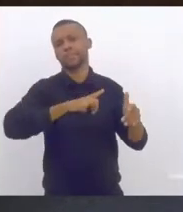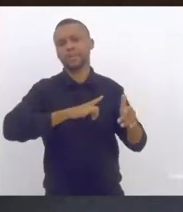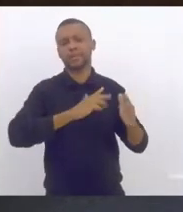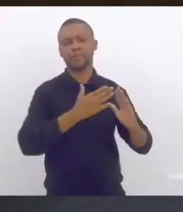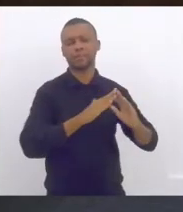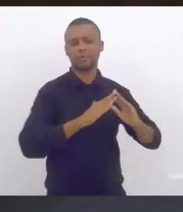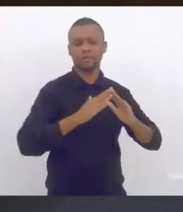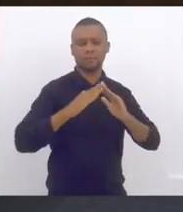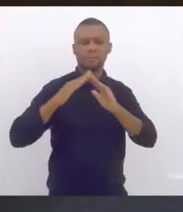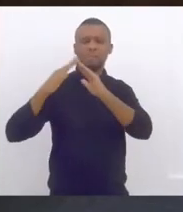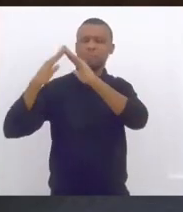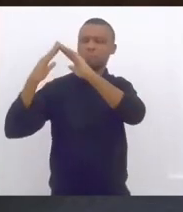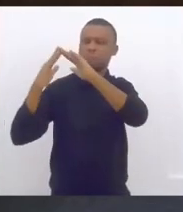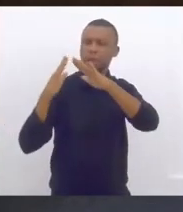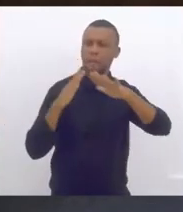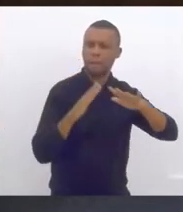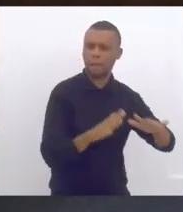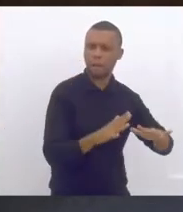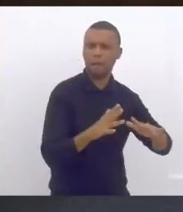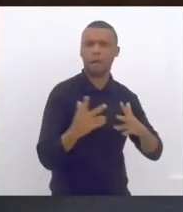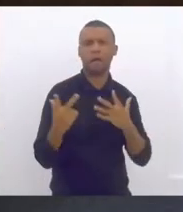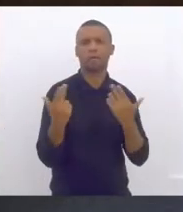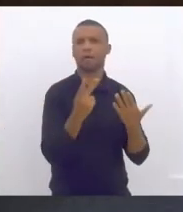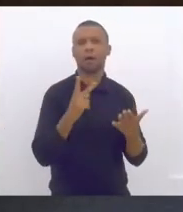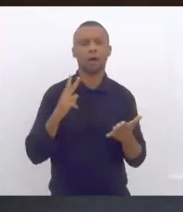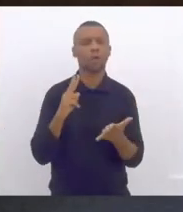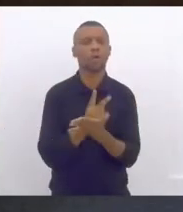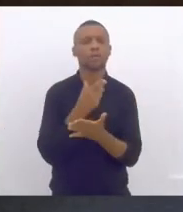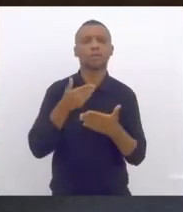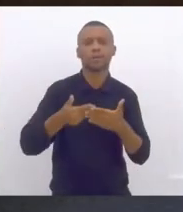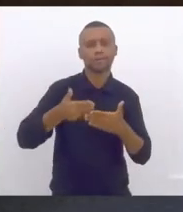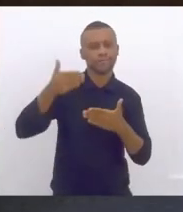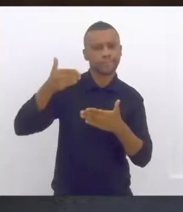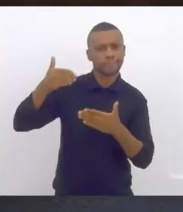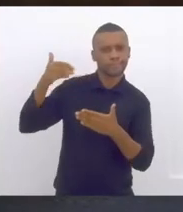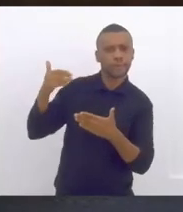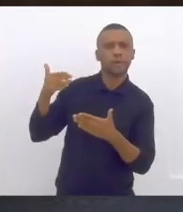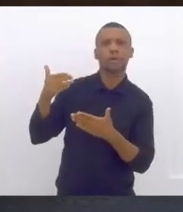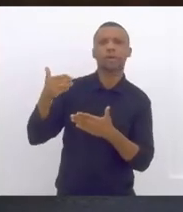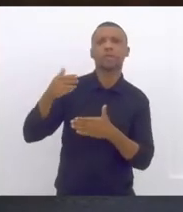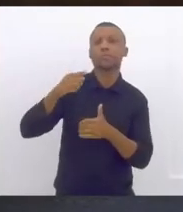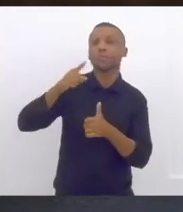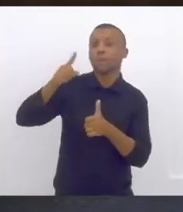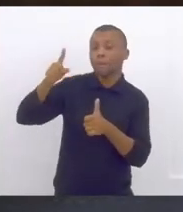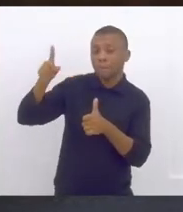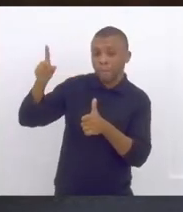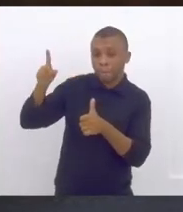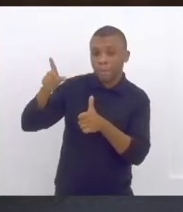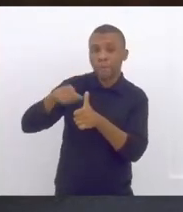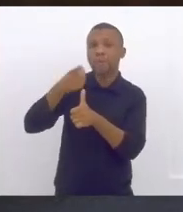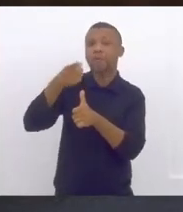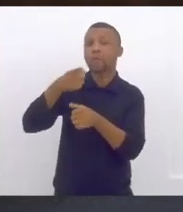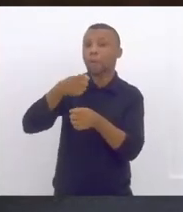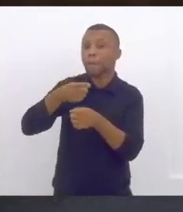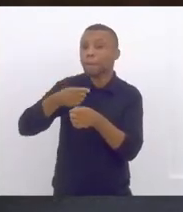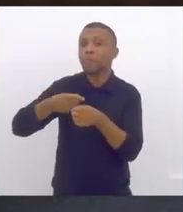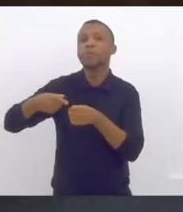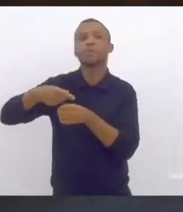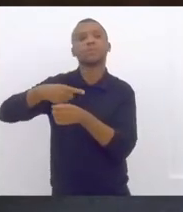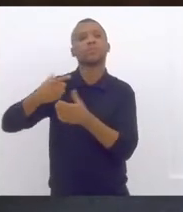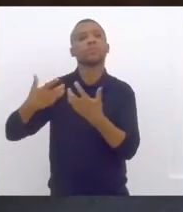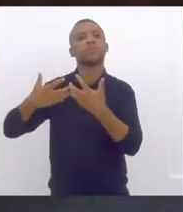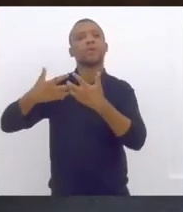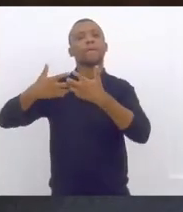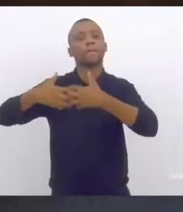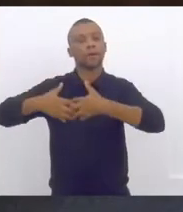grandes desastres, como aconteceu recentemente no primeiro distrito de Petrópolis. E no período